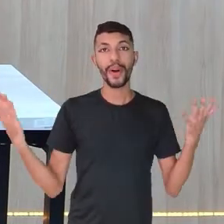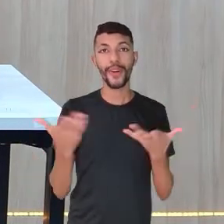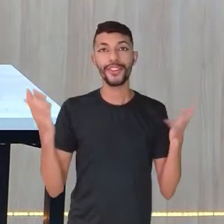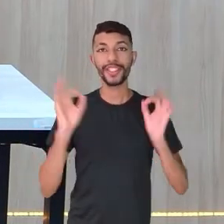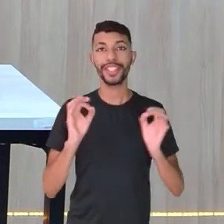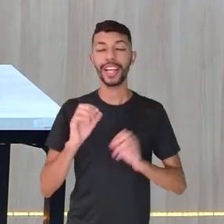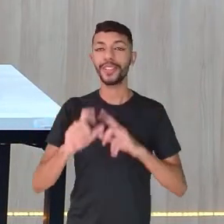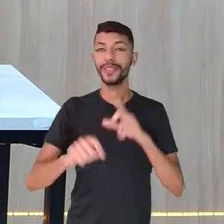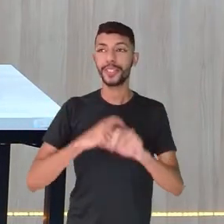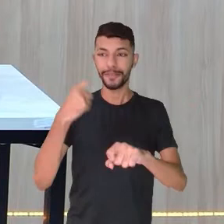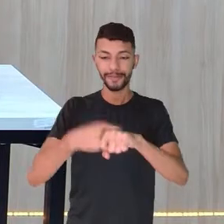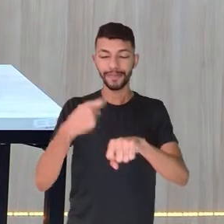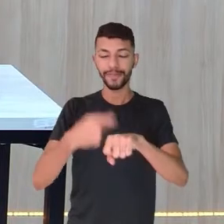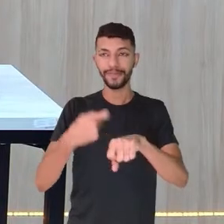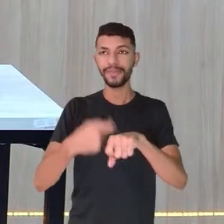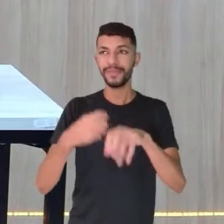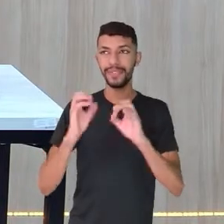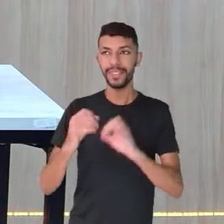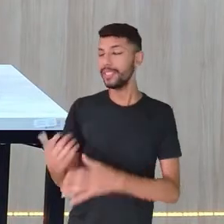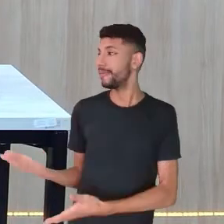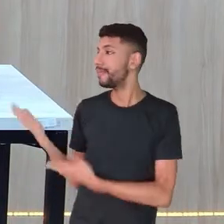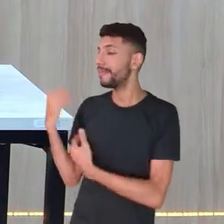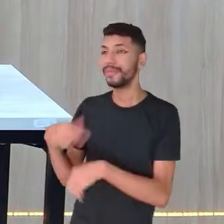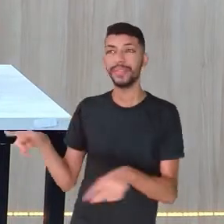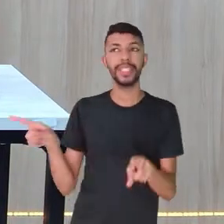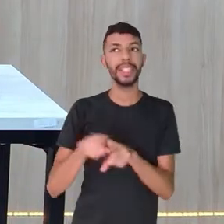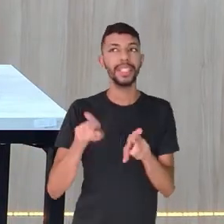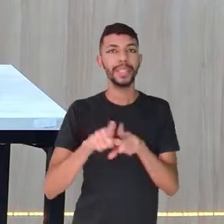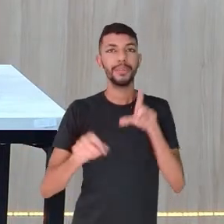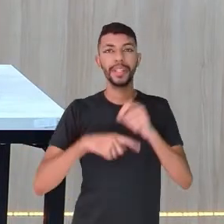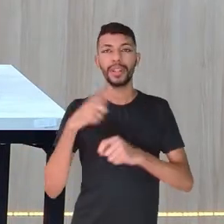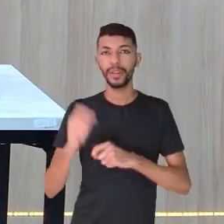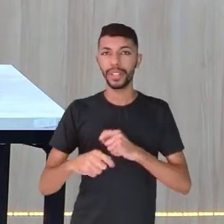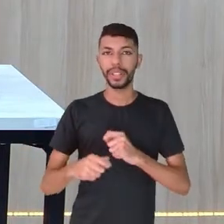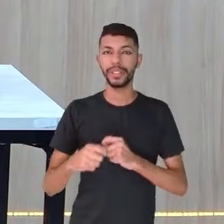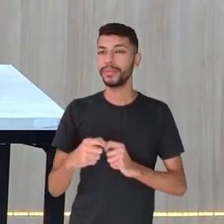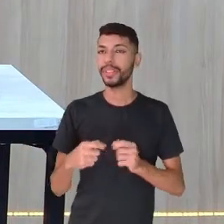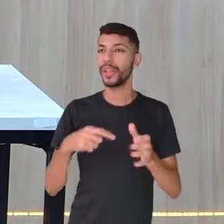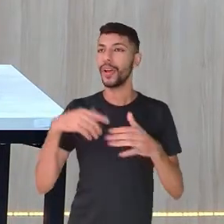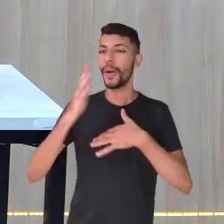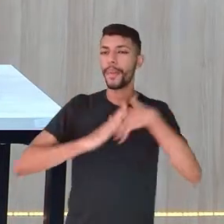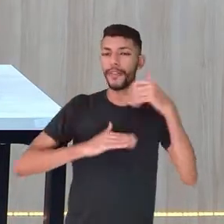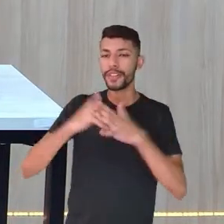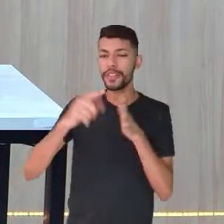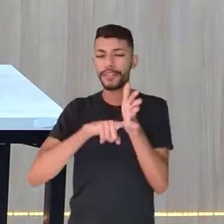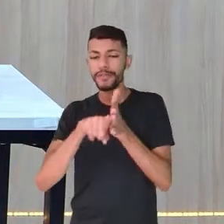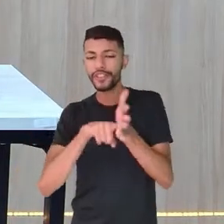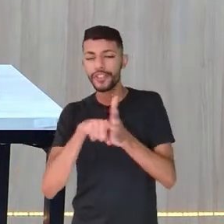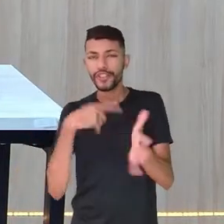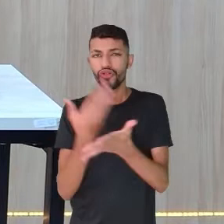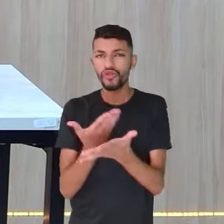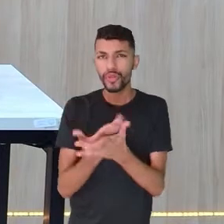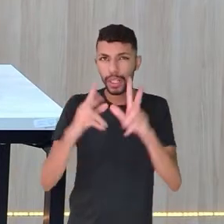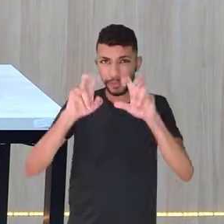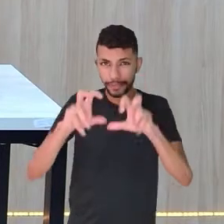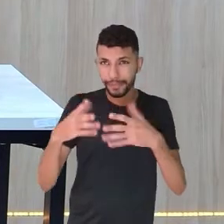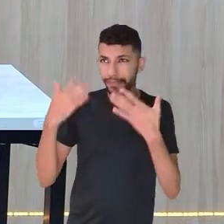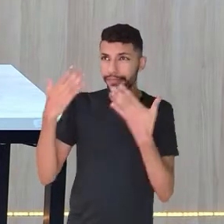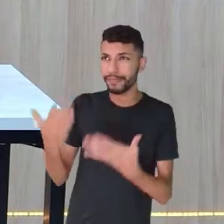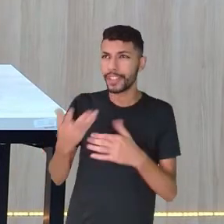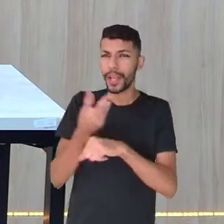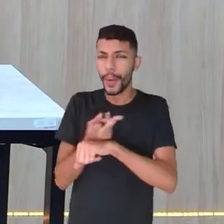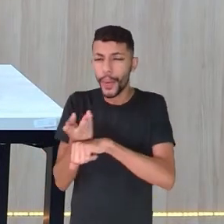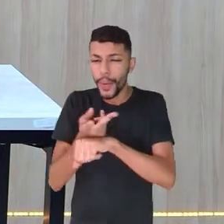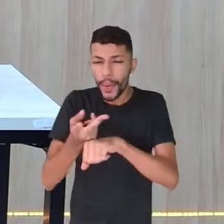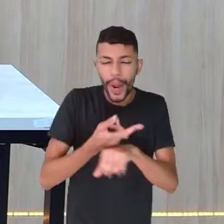de rochas sedimentares, e também que os estudiosos, né, que costumam estudar, explorar e ir em